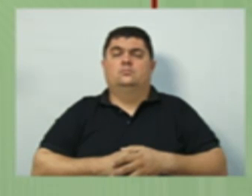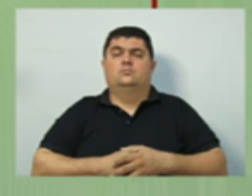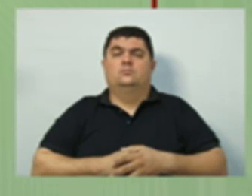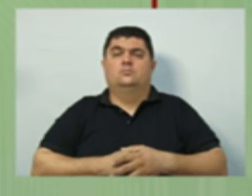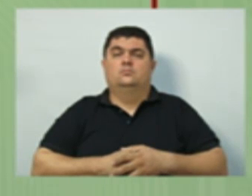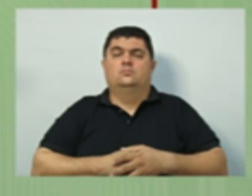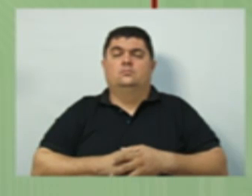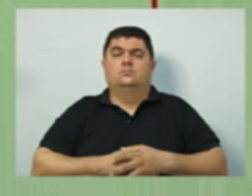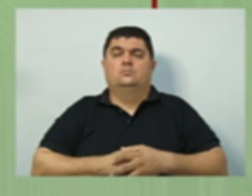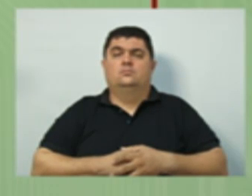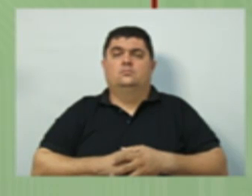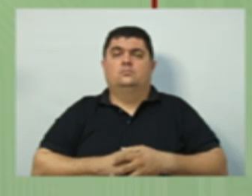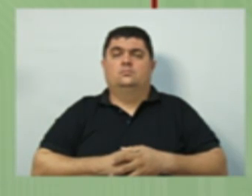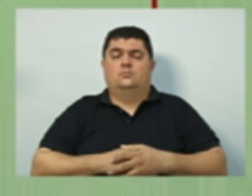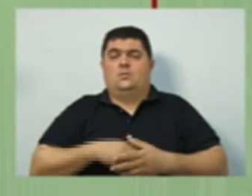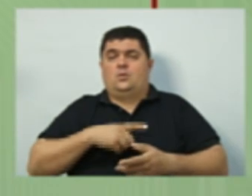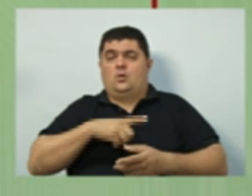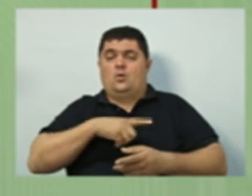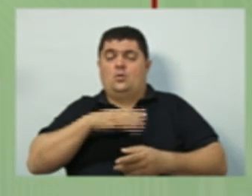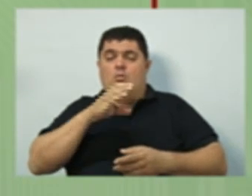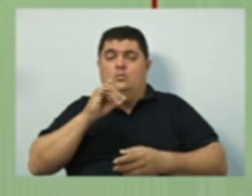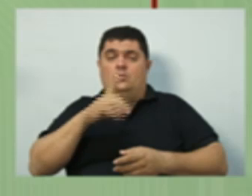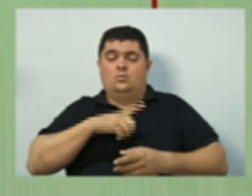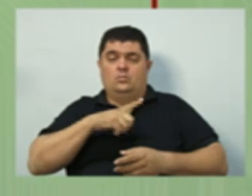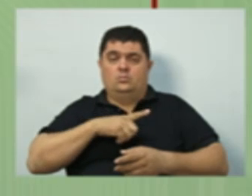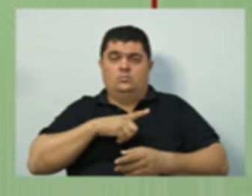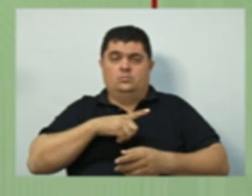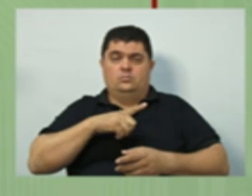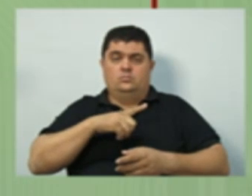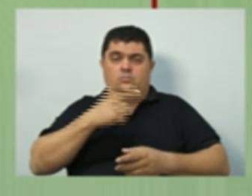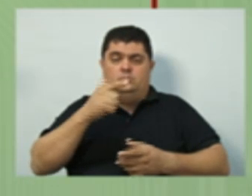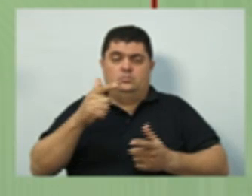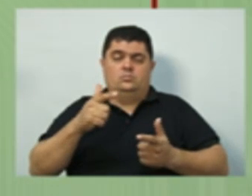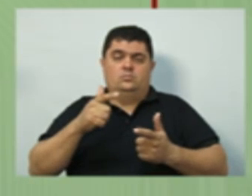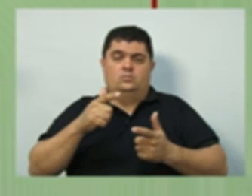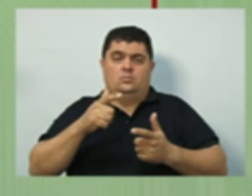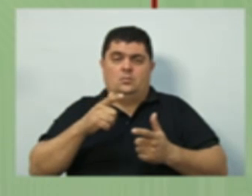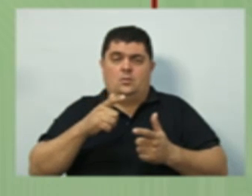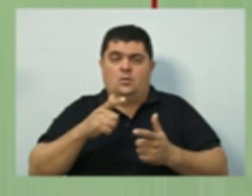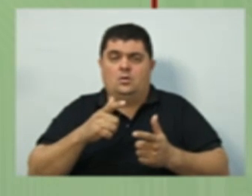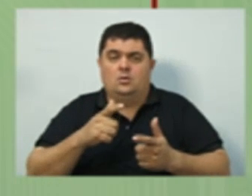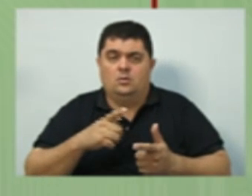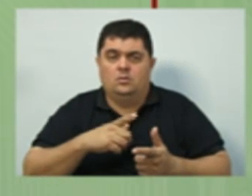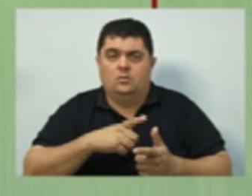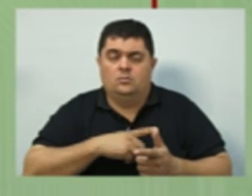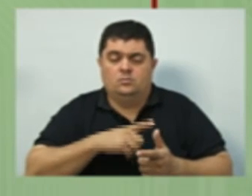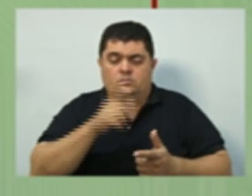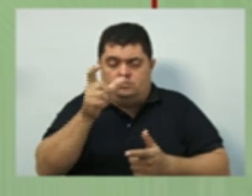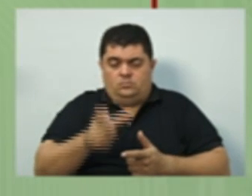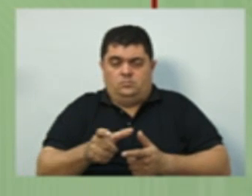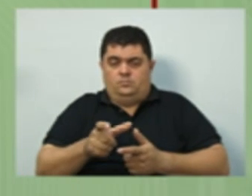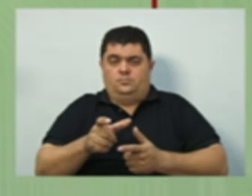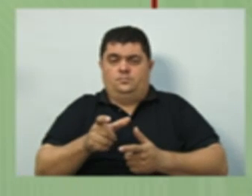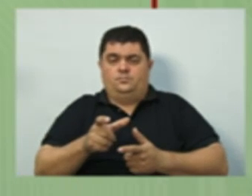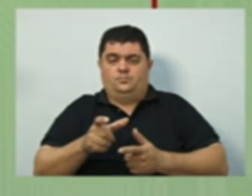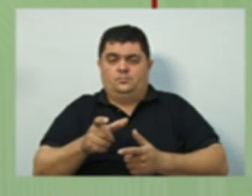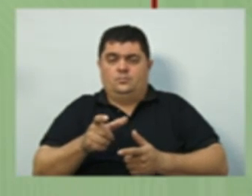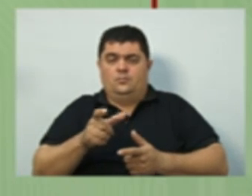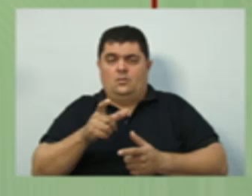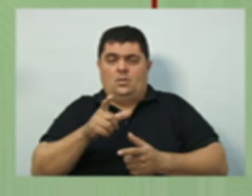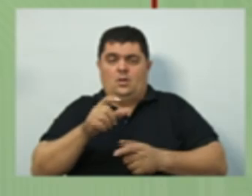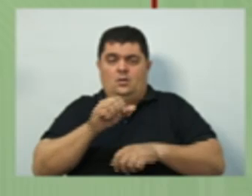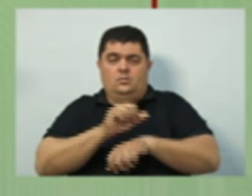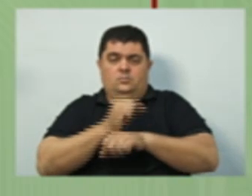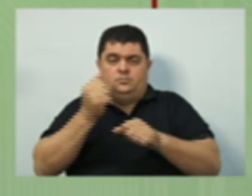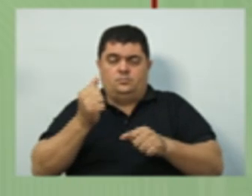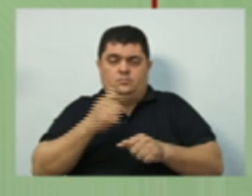Condição... Como condição de humanização, o trabalho escraviza? Não. Como condição de escravidão?